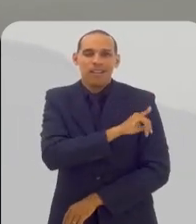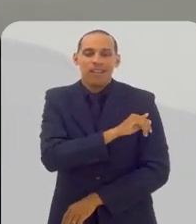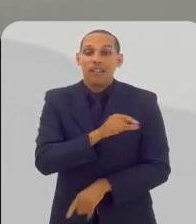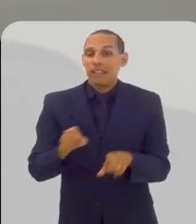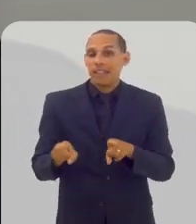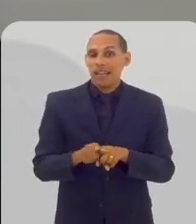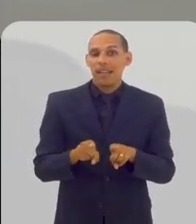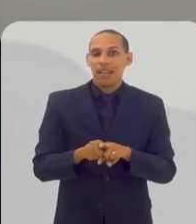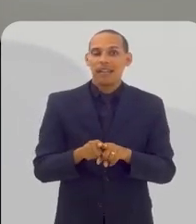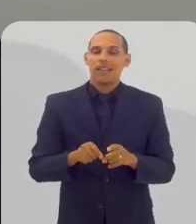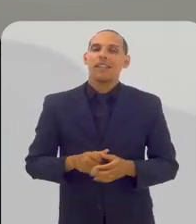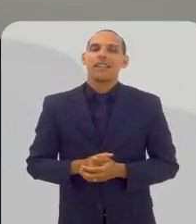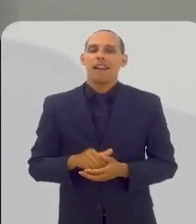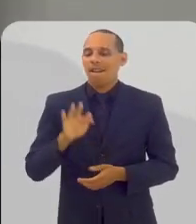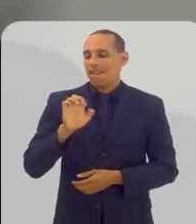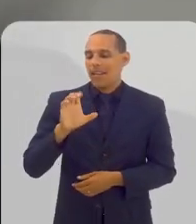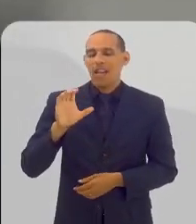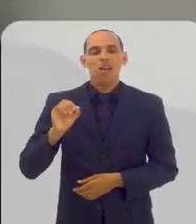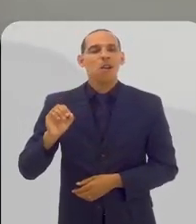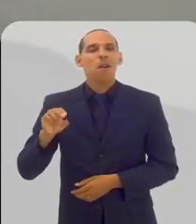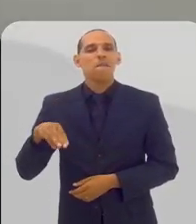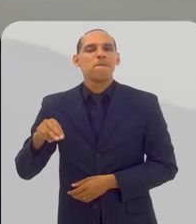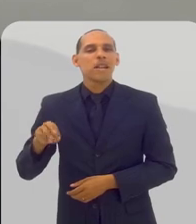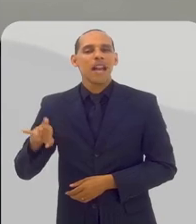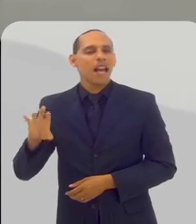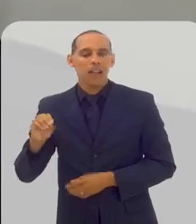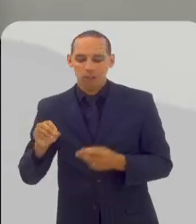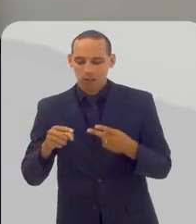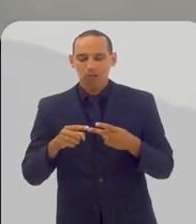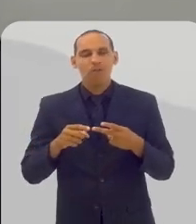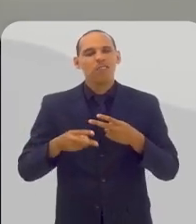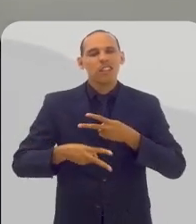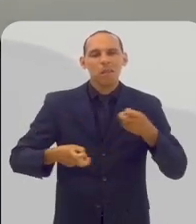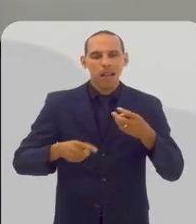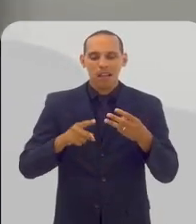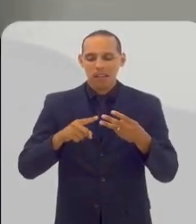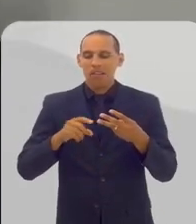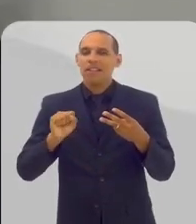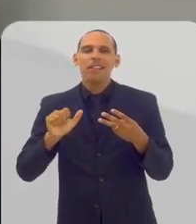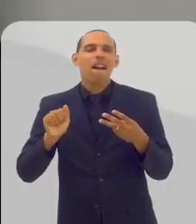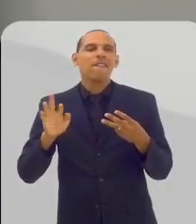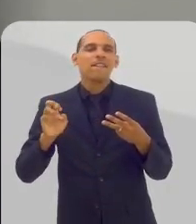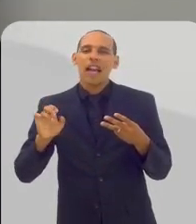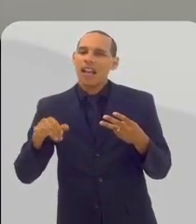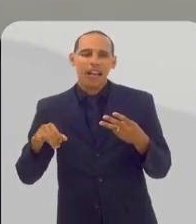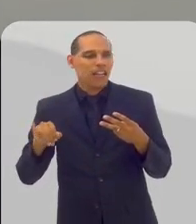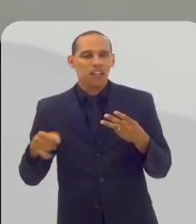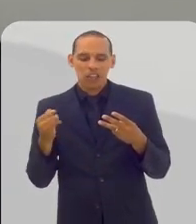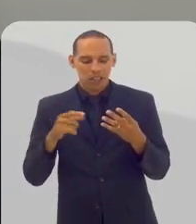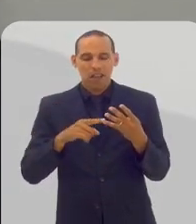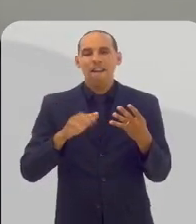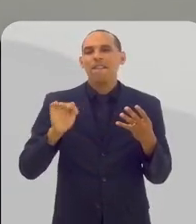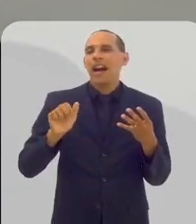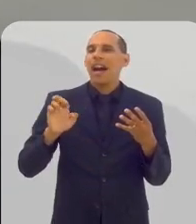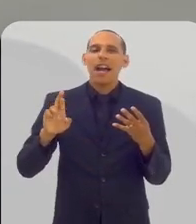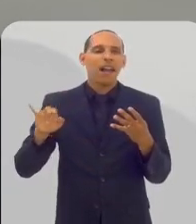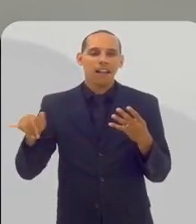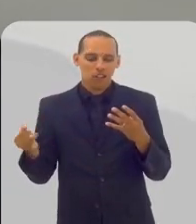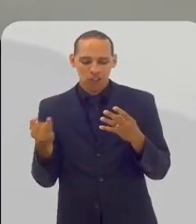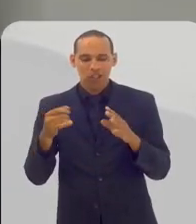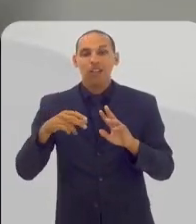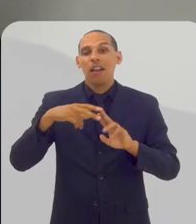instituições do Estado do Rio de Janeiro unir eh Fecomércio Sebrae facege Faé